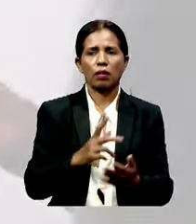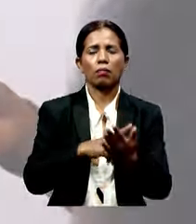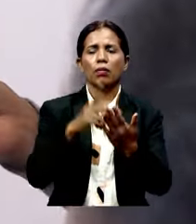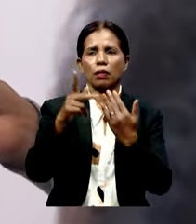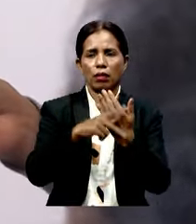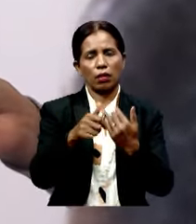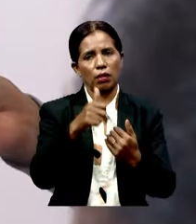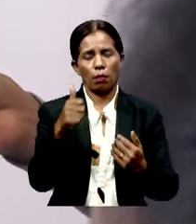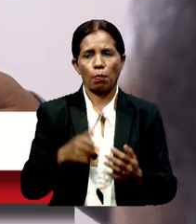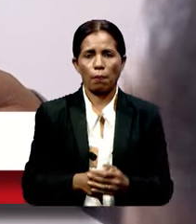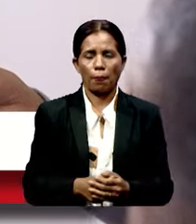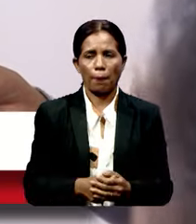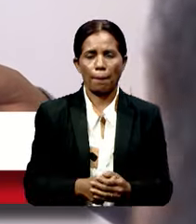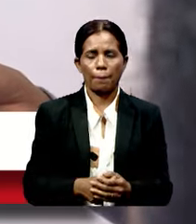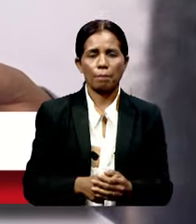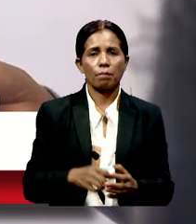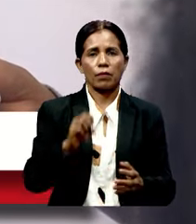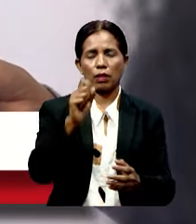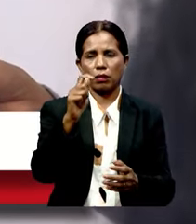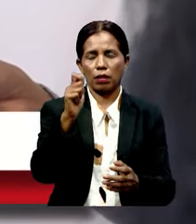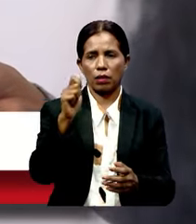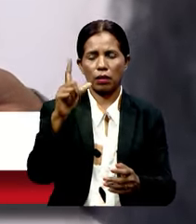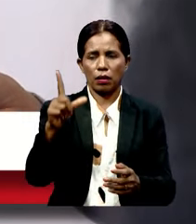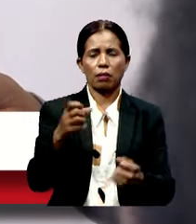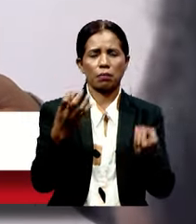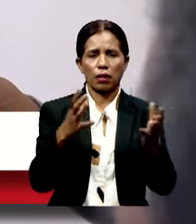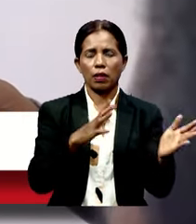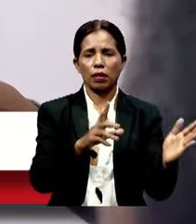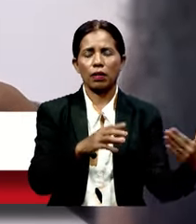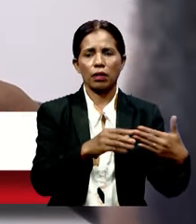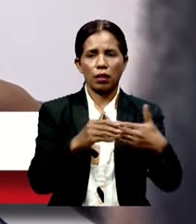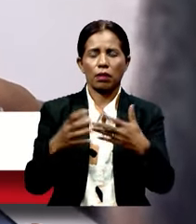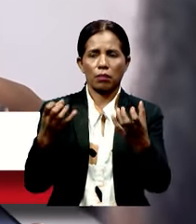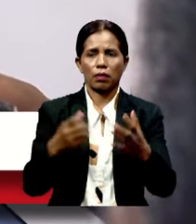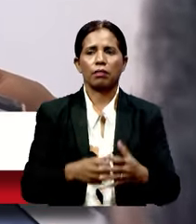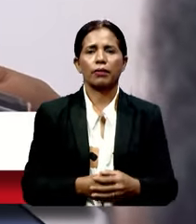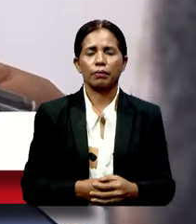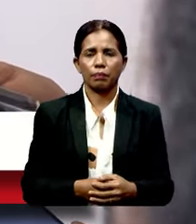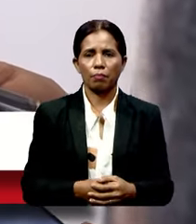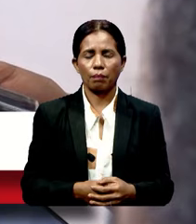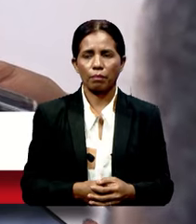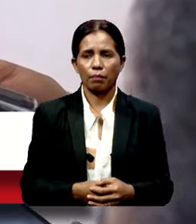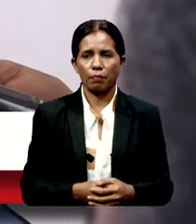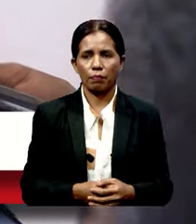balum estatal marco organiza ne buat baraklos estatal marco organiza